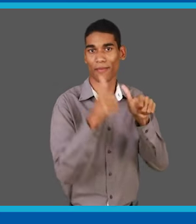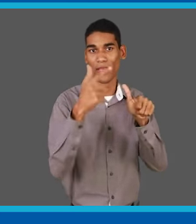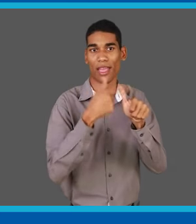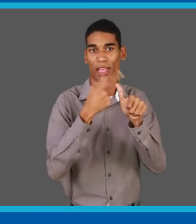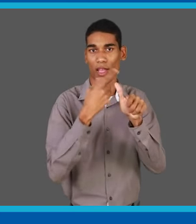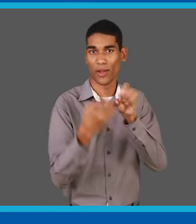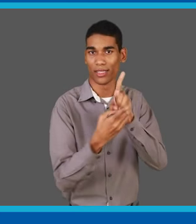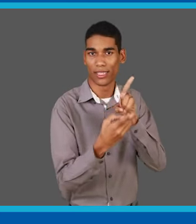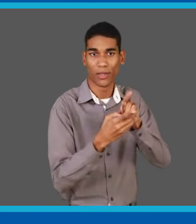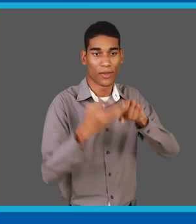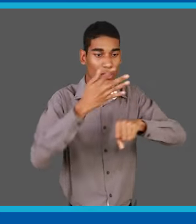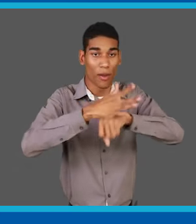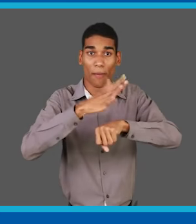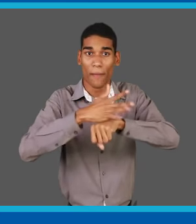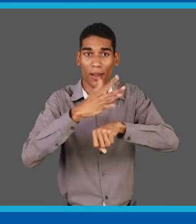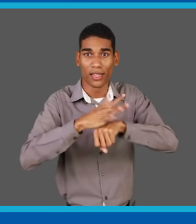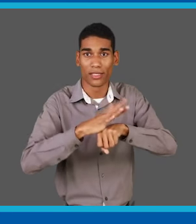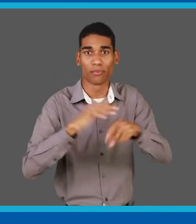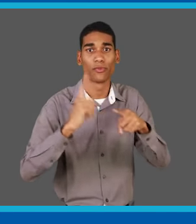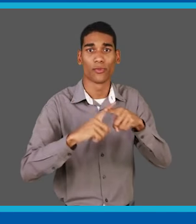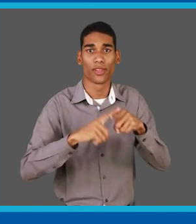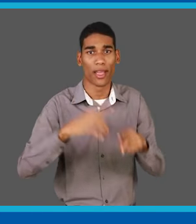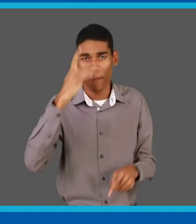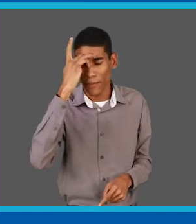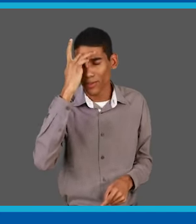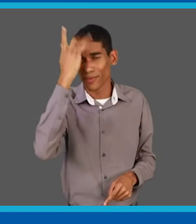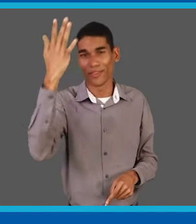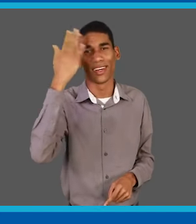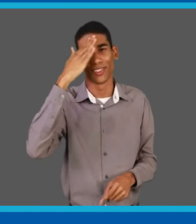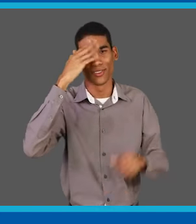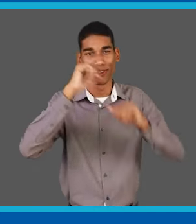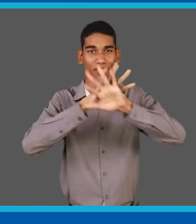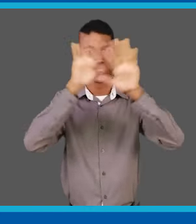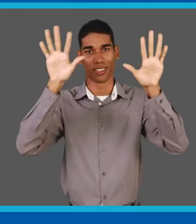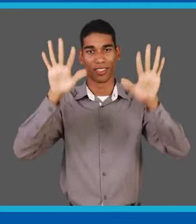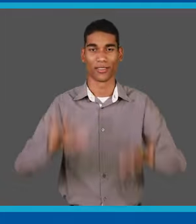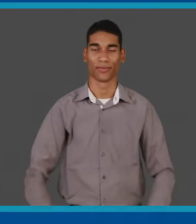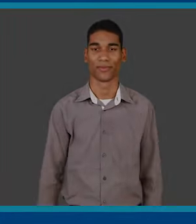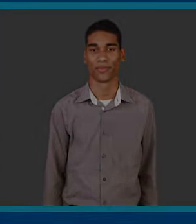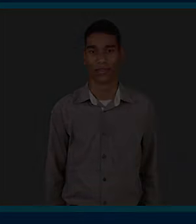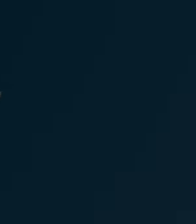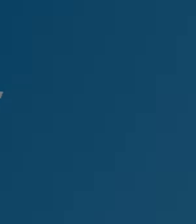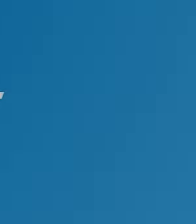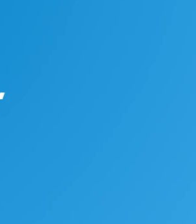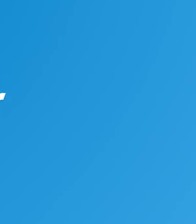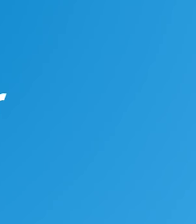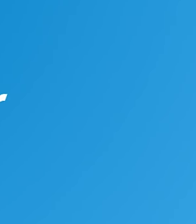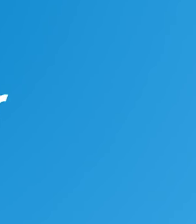fazer na prática, pois fica muito mais fácil de entender. Bons negócios!